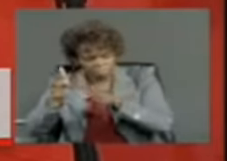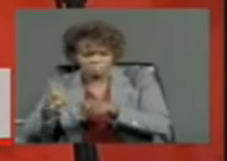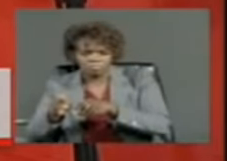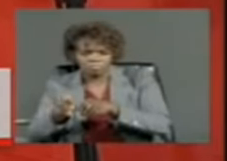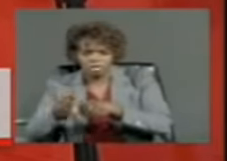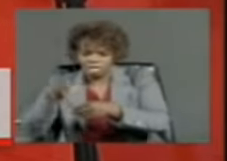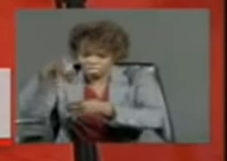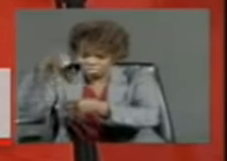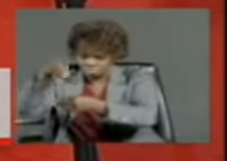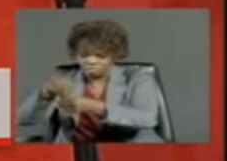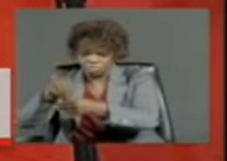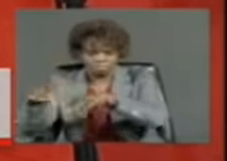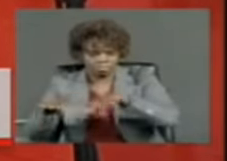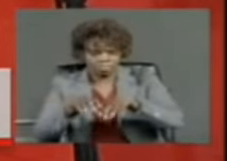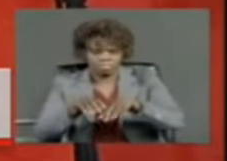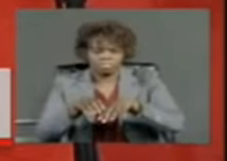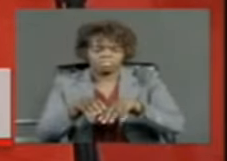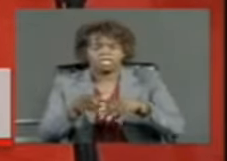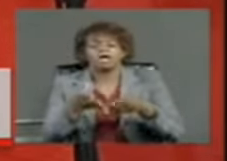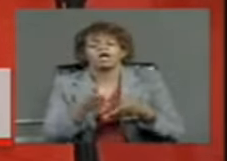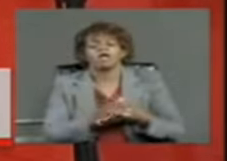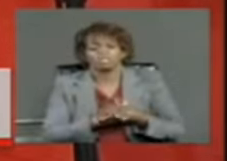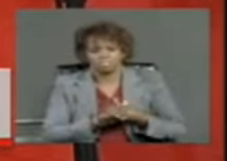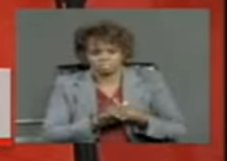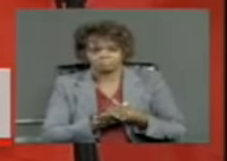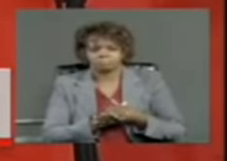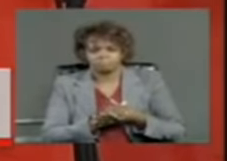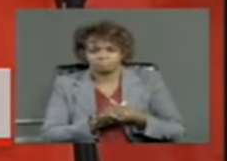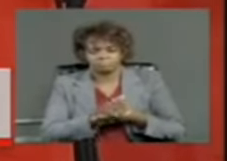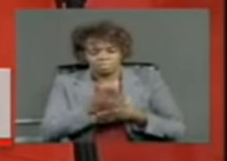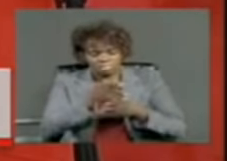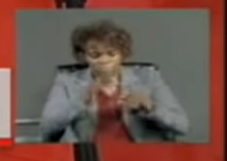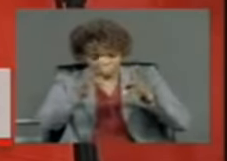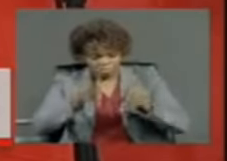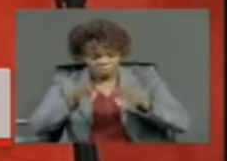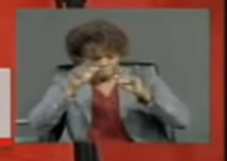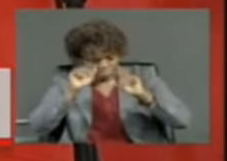Agora, o grupo que representa não são os eleitores.